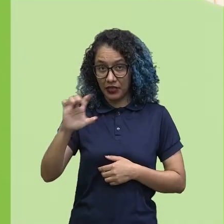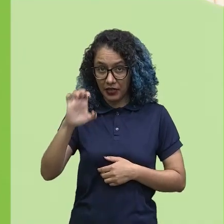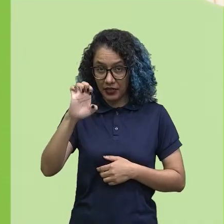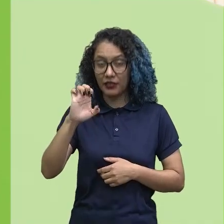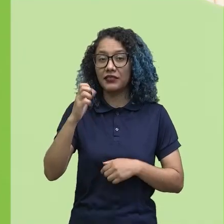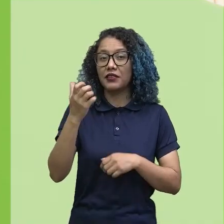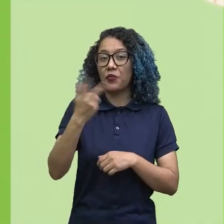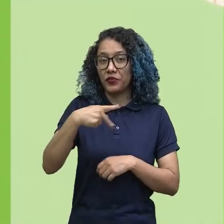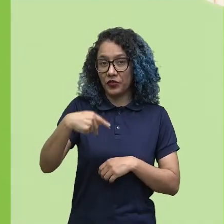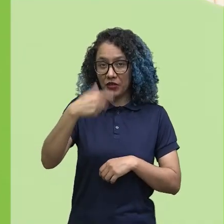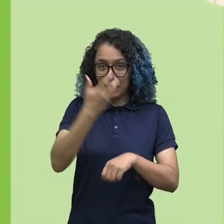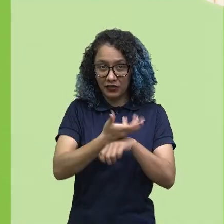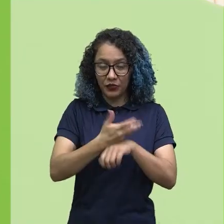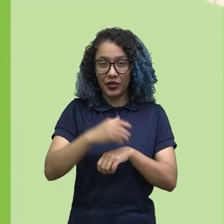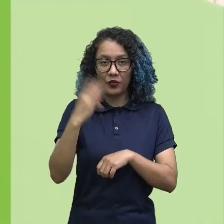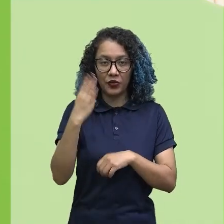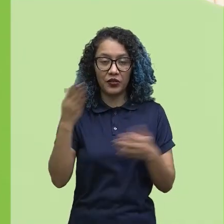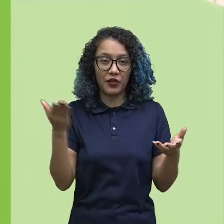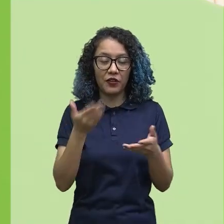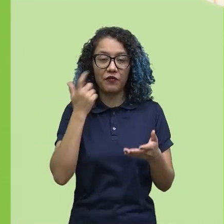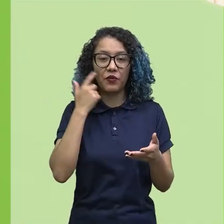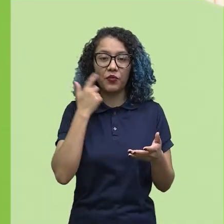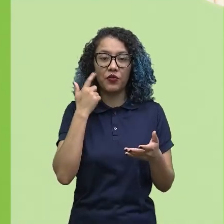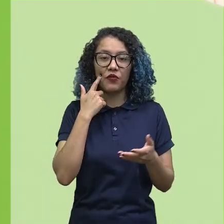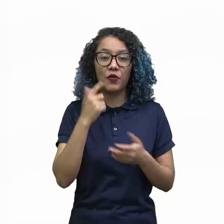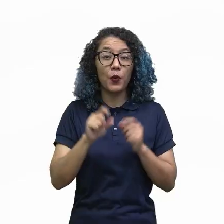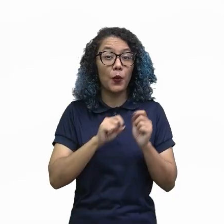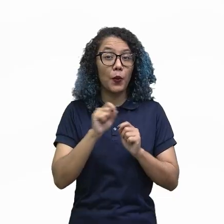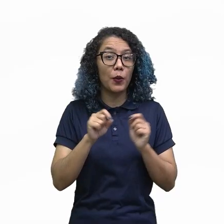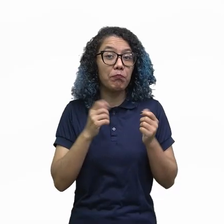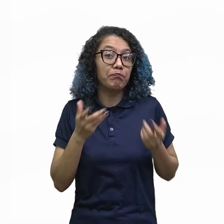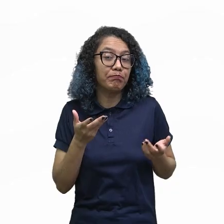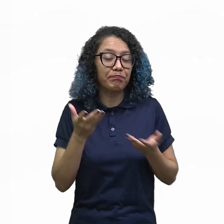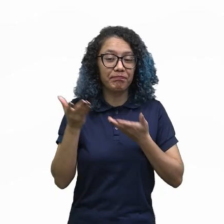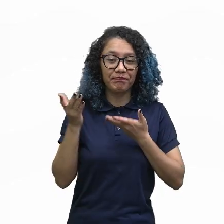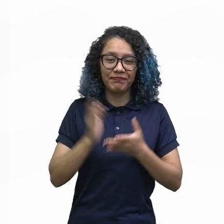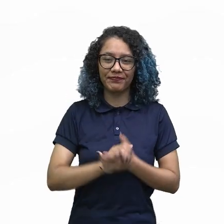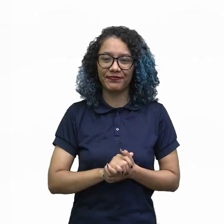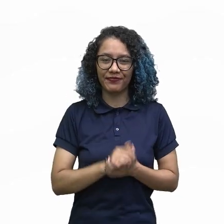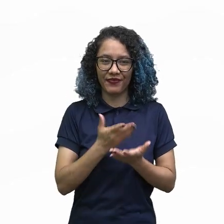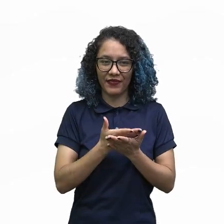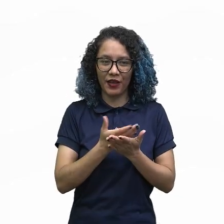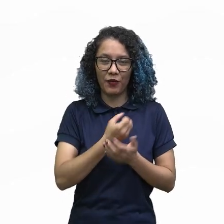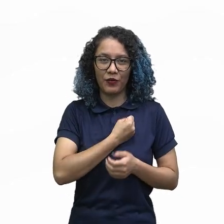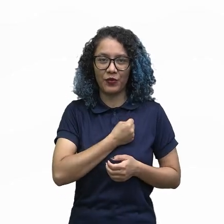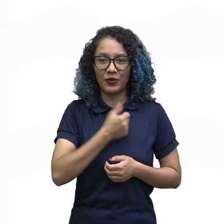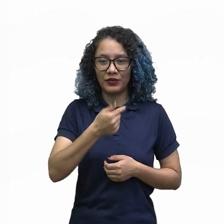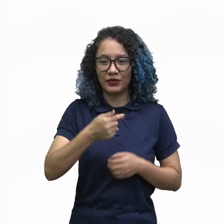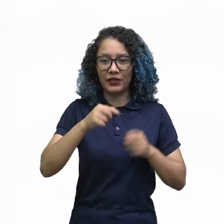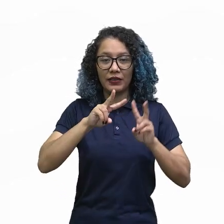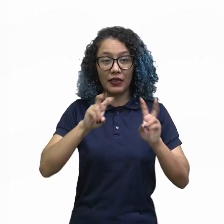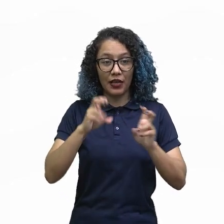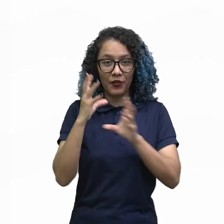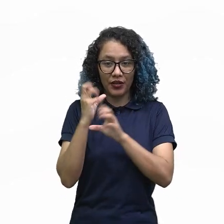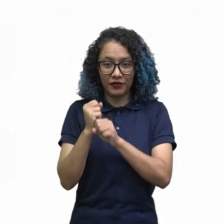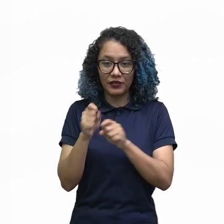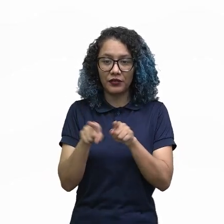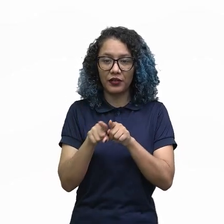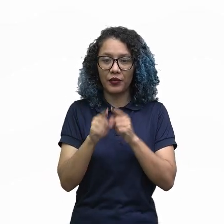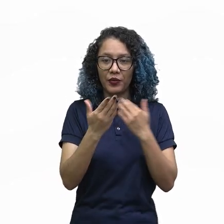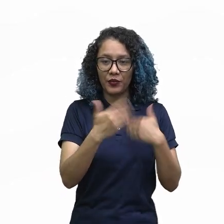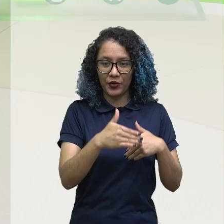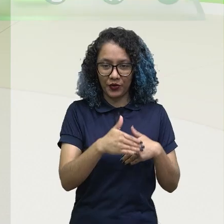Biologia, e vamos observar o que nós temos para a nossa aula de hoje. Hoje é a aula de número 7, aula de revisão